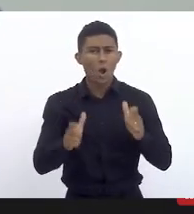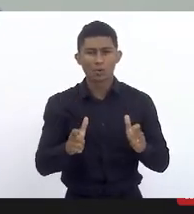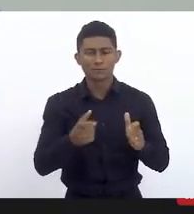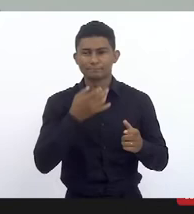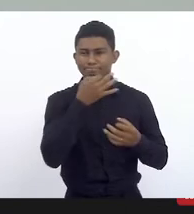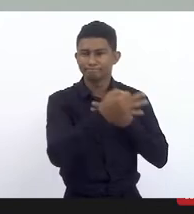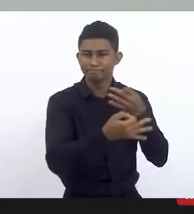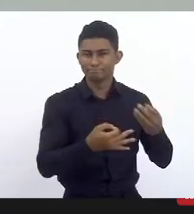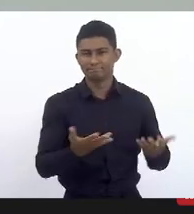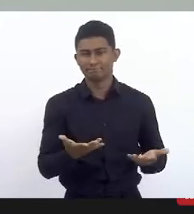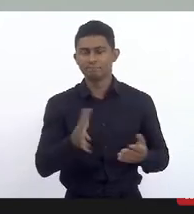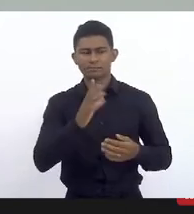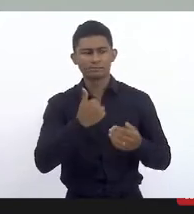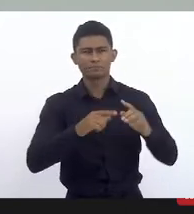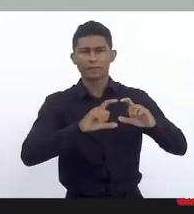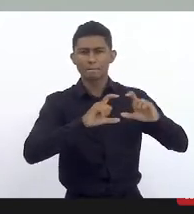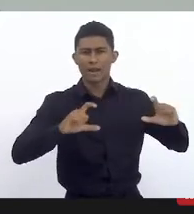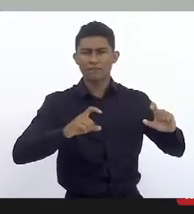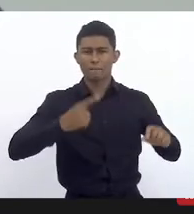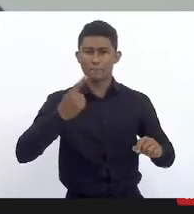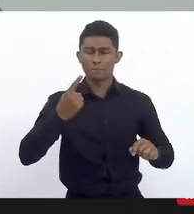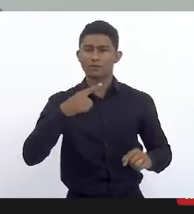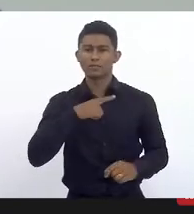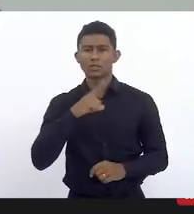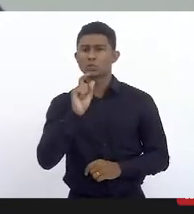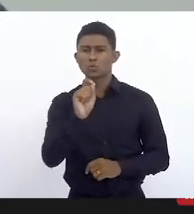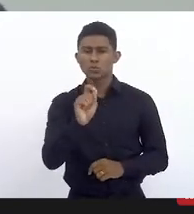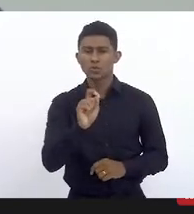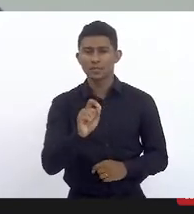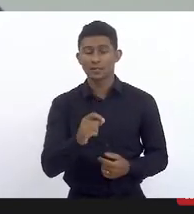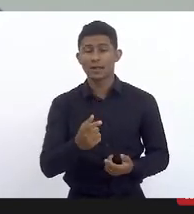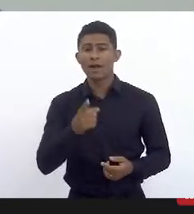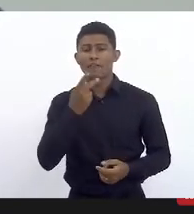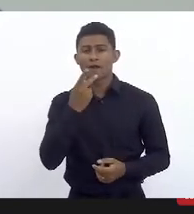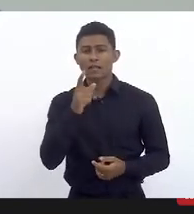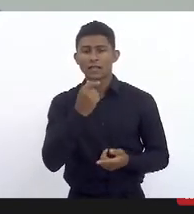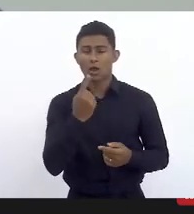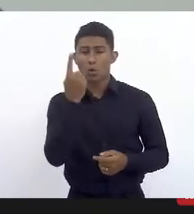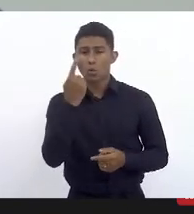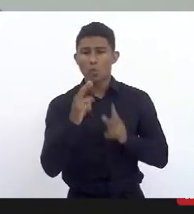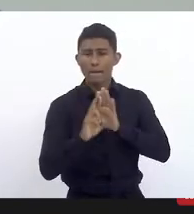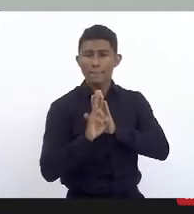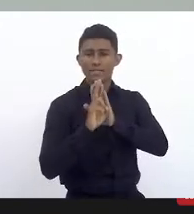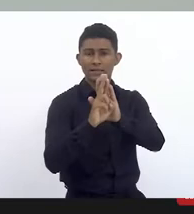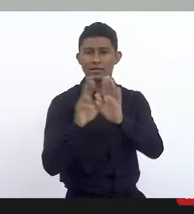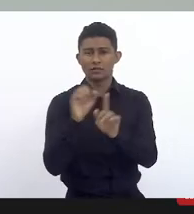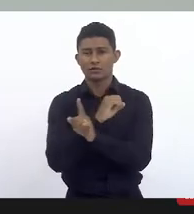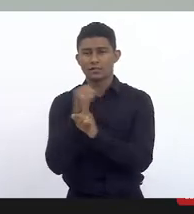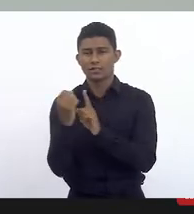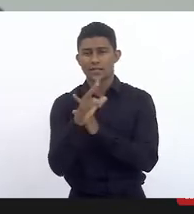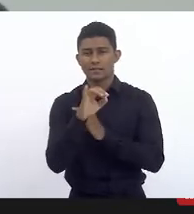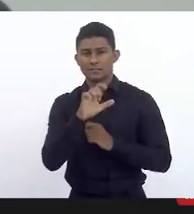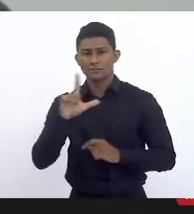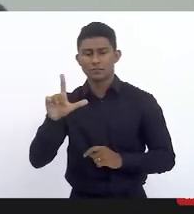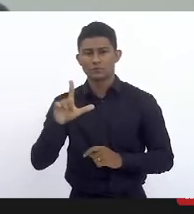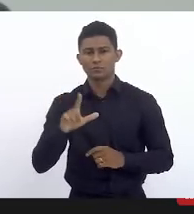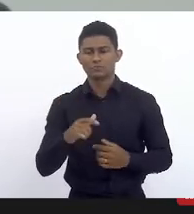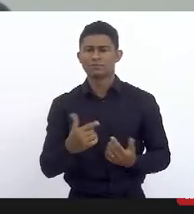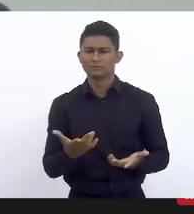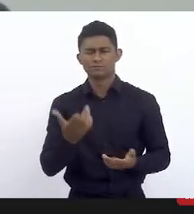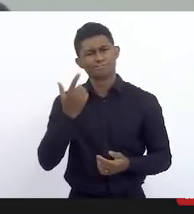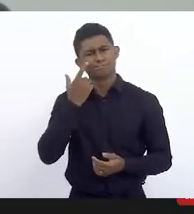1º dessa aditiva, existe aqui a menção de um representante da sociedade civil organizada. Veja